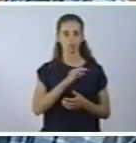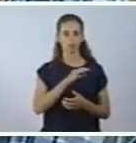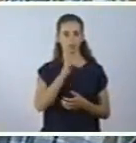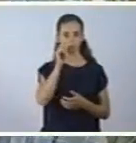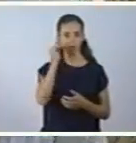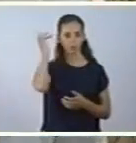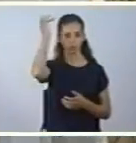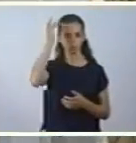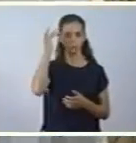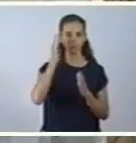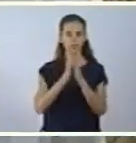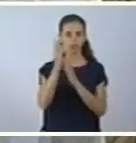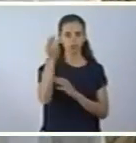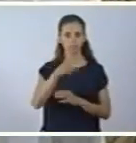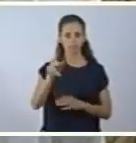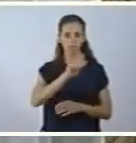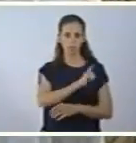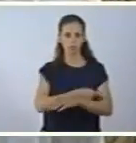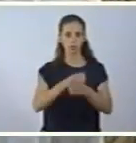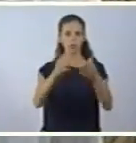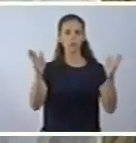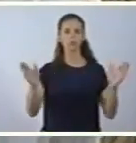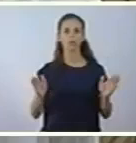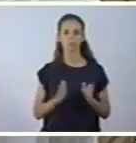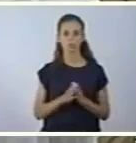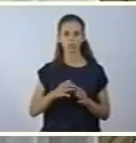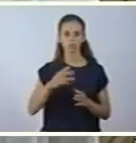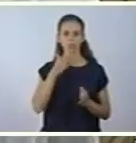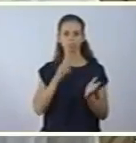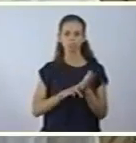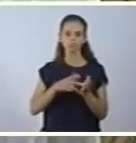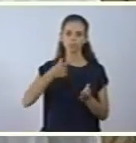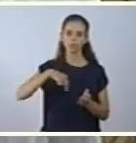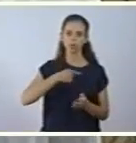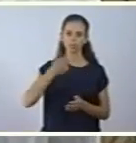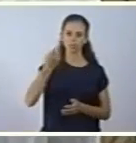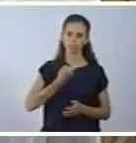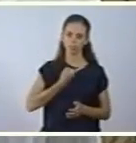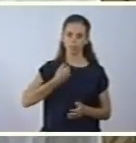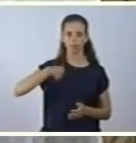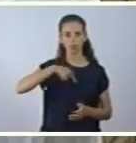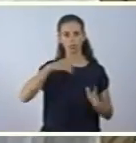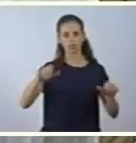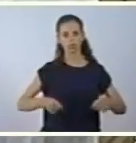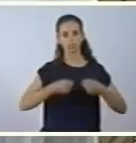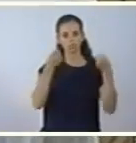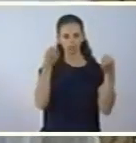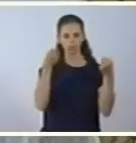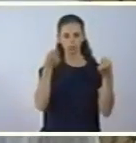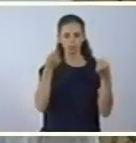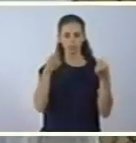Senhor Pai Santo, Deus eterno e omnipotente, é verdadeiramente nosso dever, é nossa